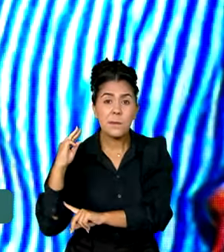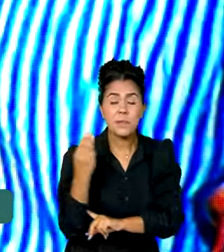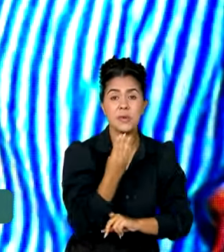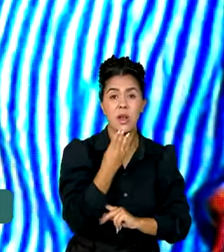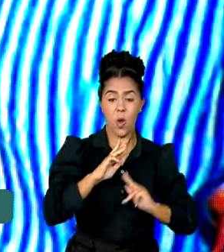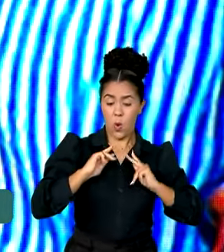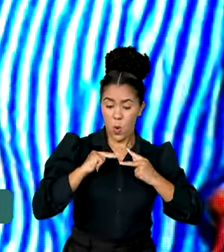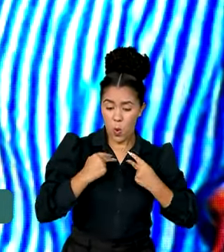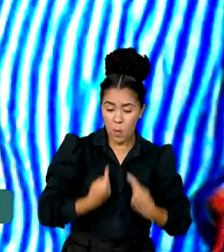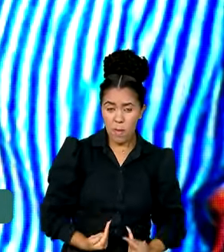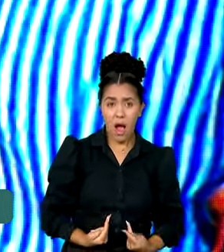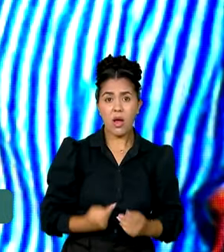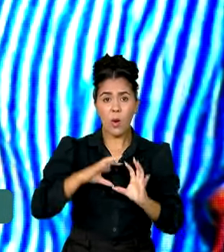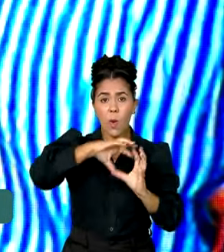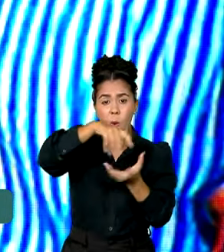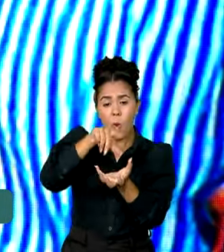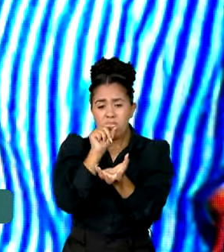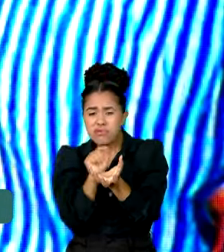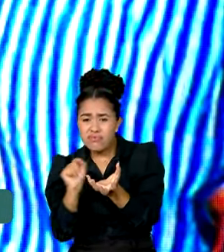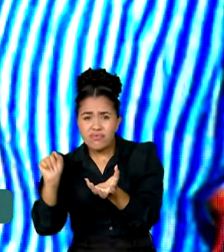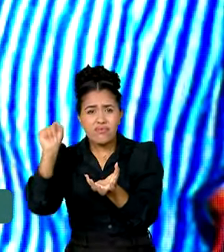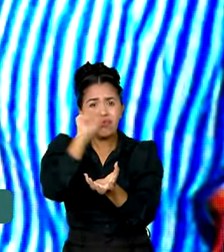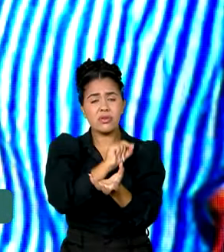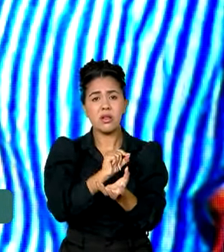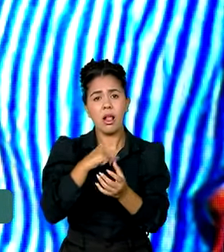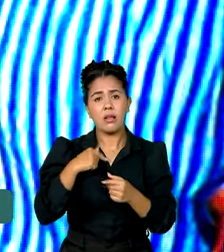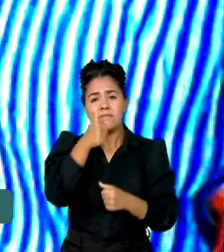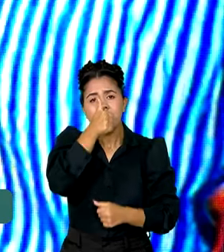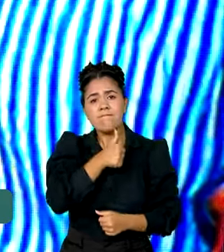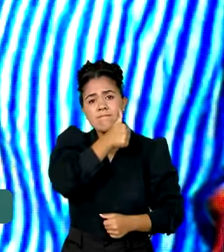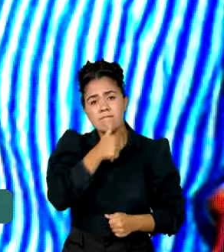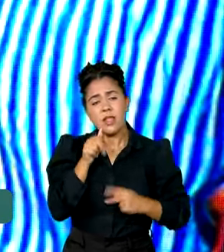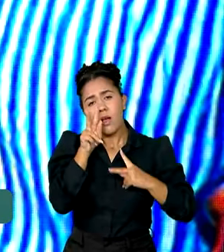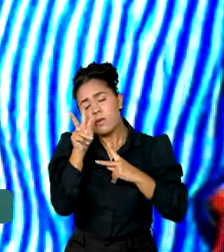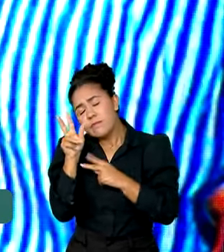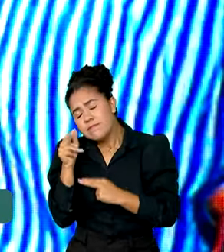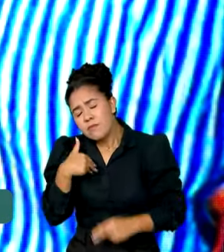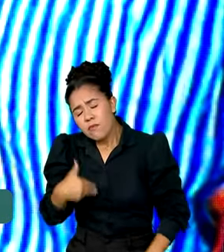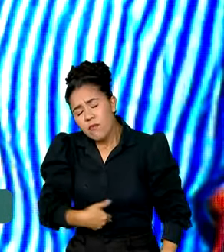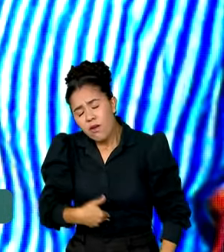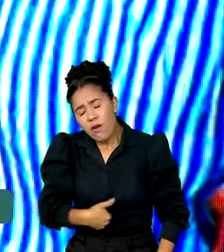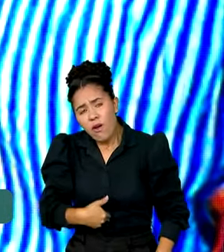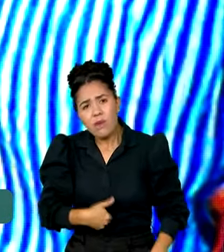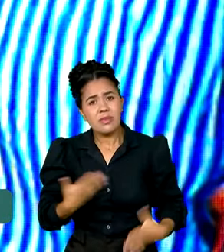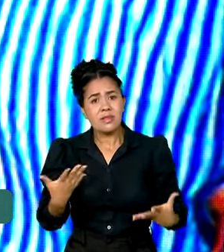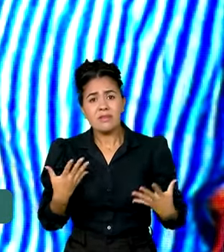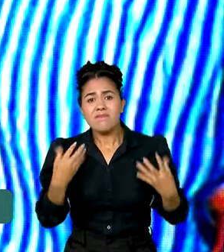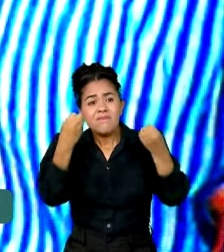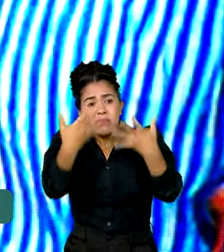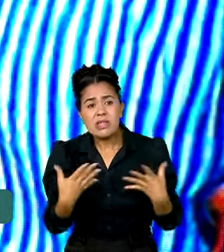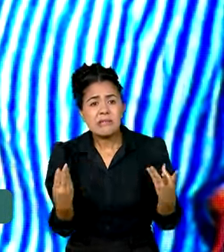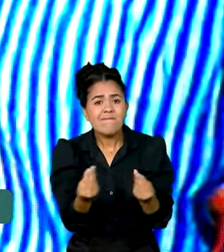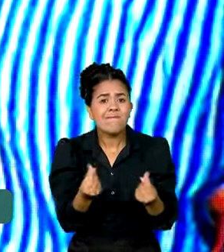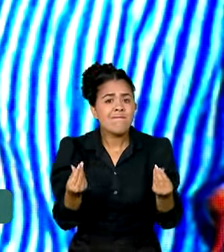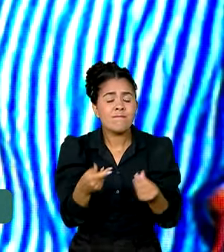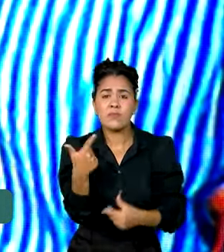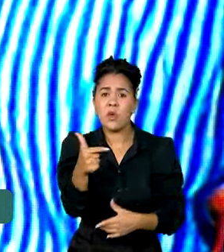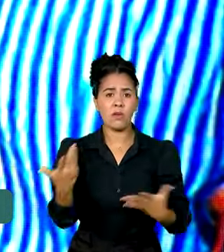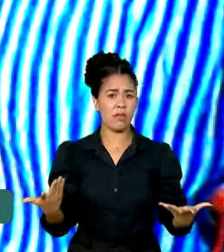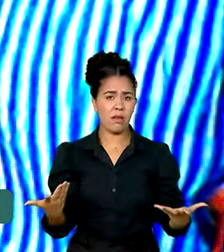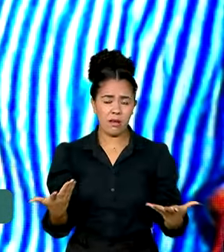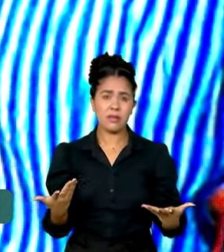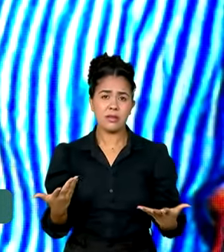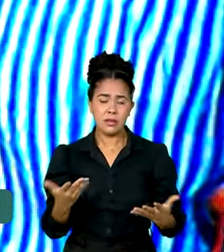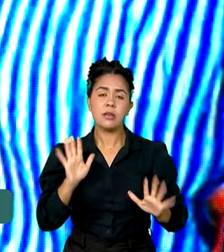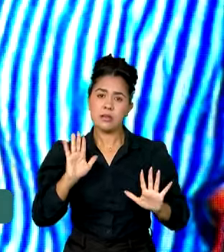seres humanos vão dormir toda noite sem ter o que comer é uma coisa inexplicável então a gente pode dizer